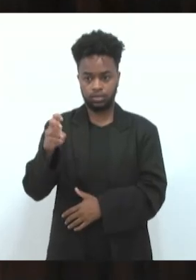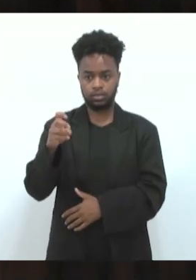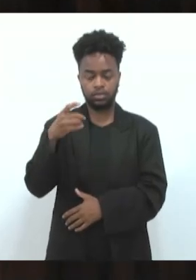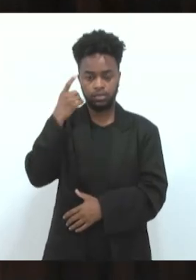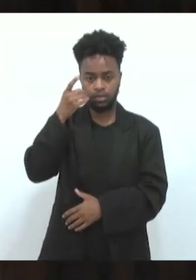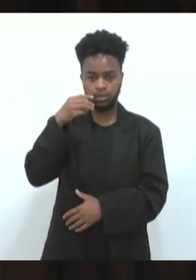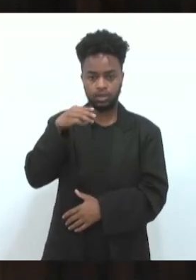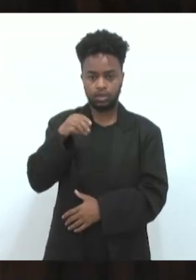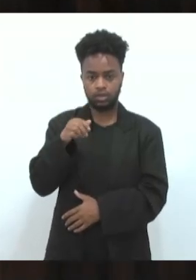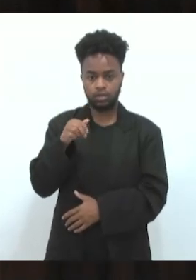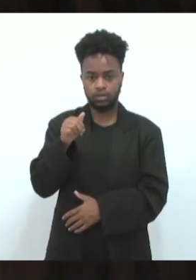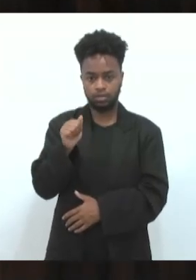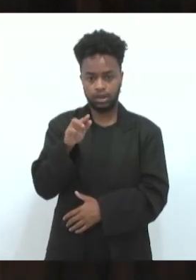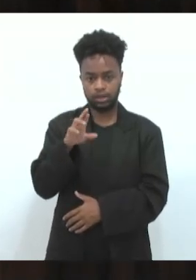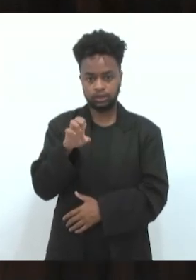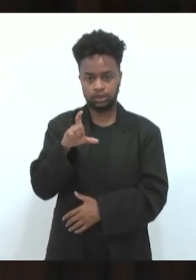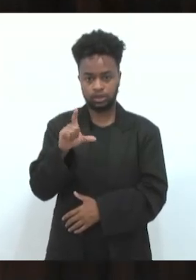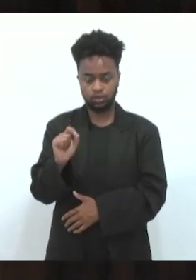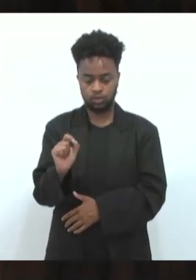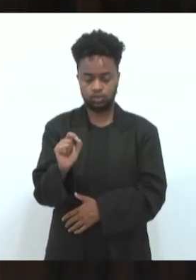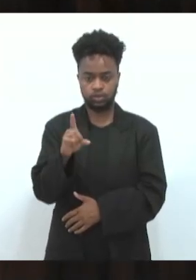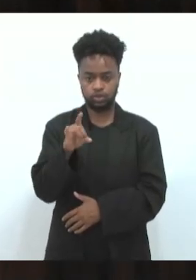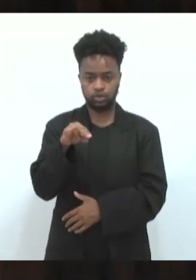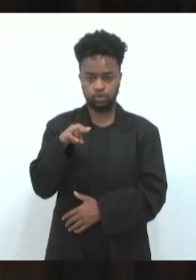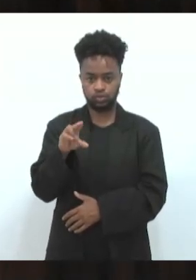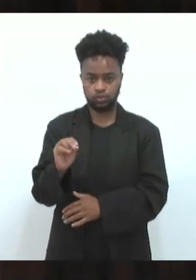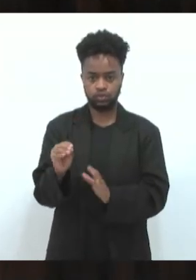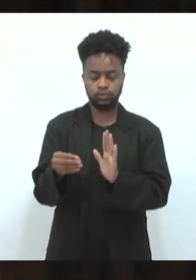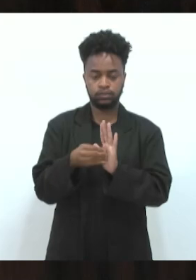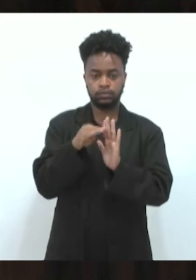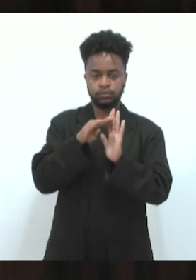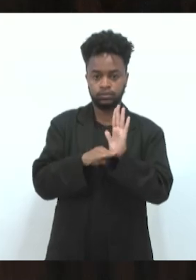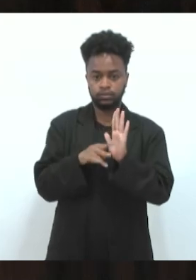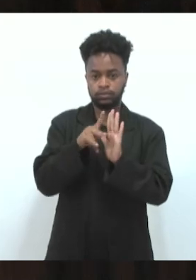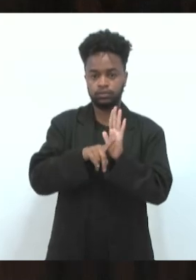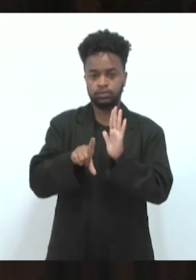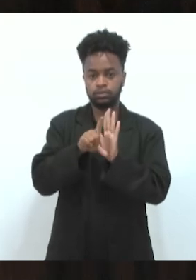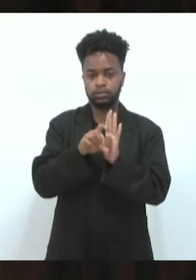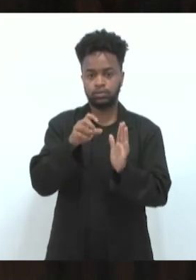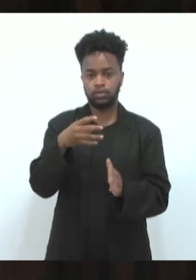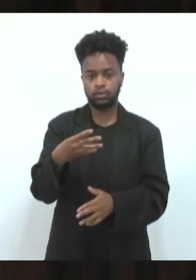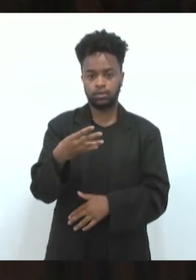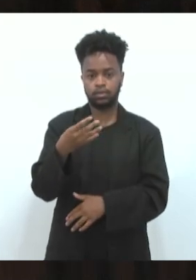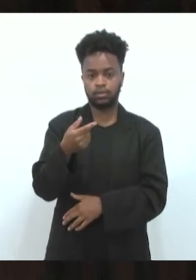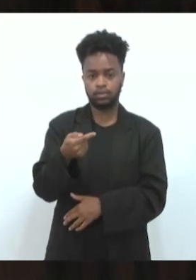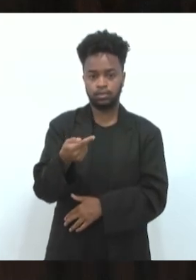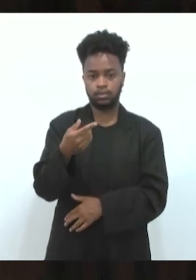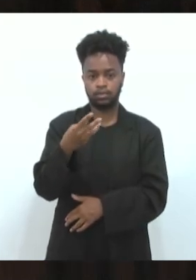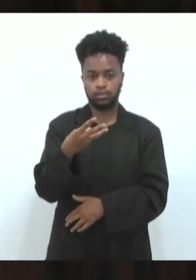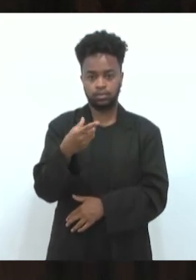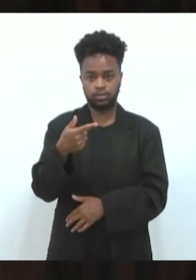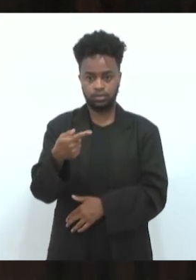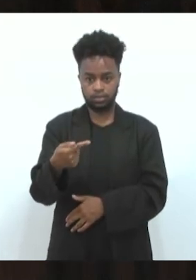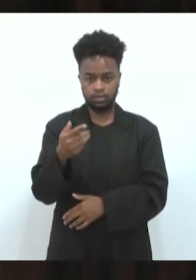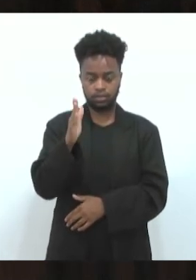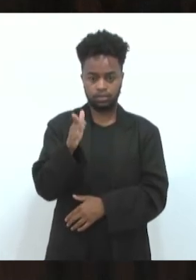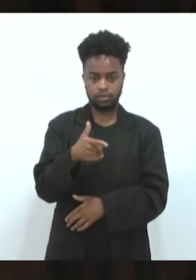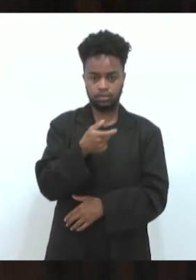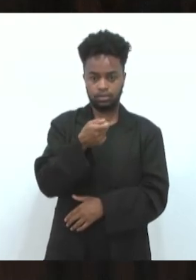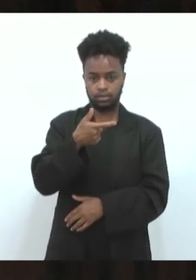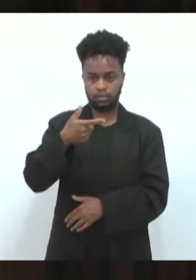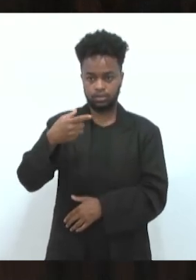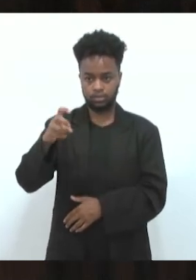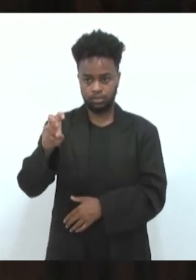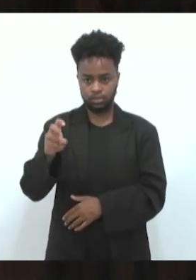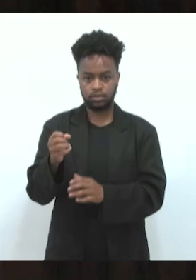Dino. Requer a inclusão na ordem do dia o projeto de lei número 4.737, de 2025,